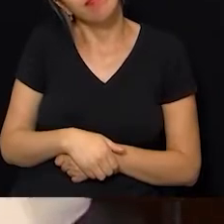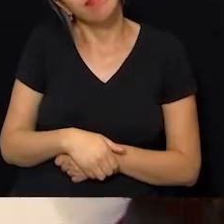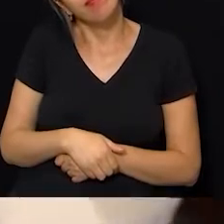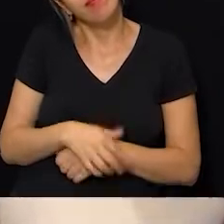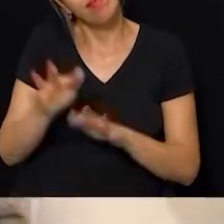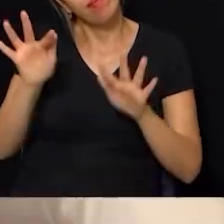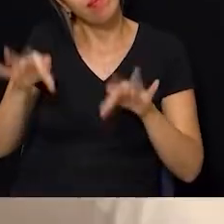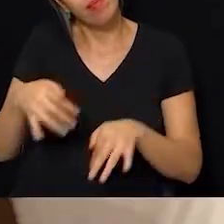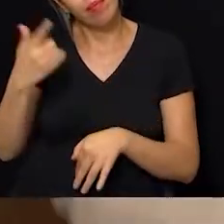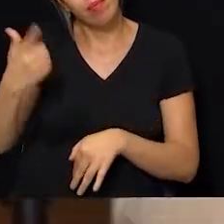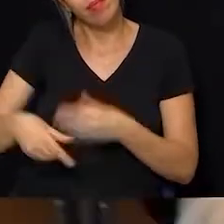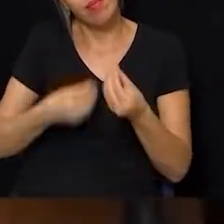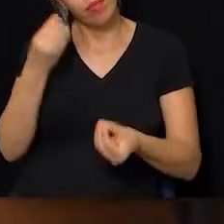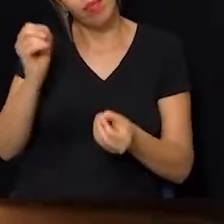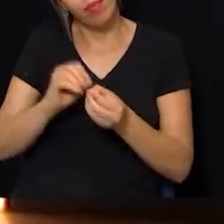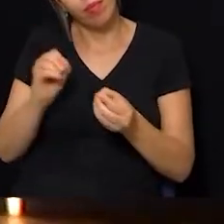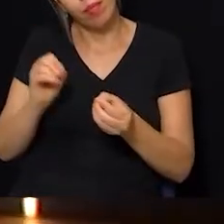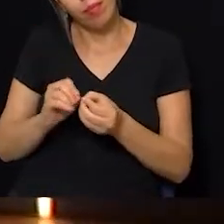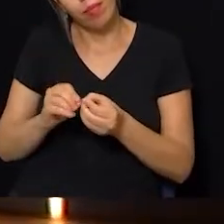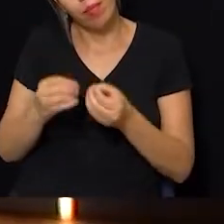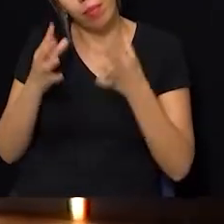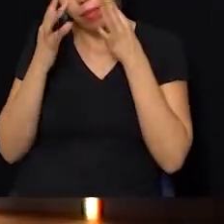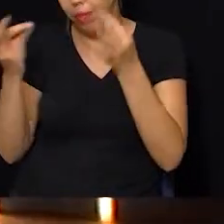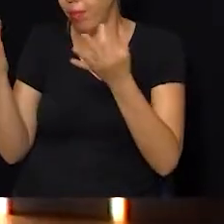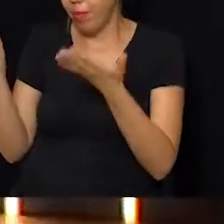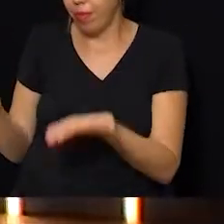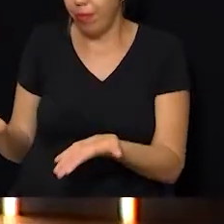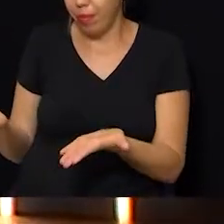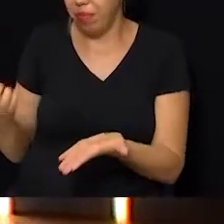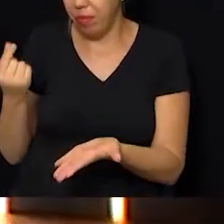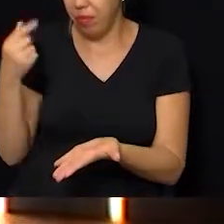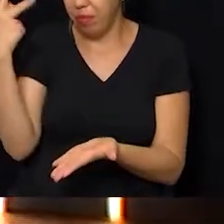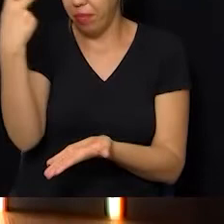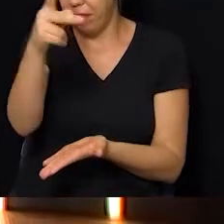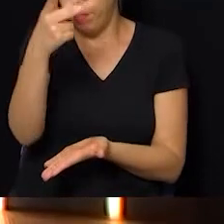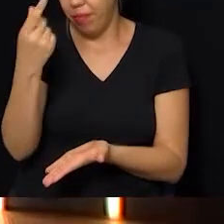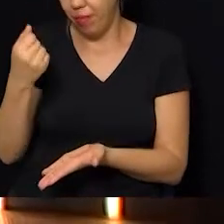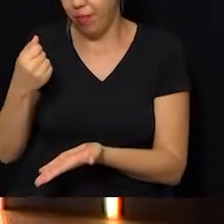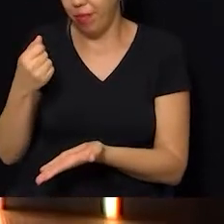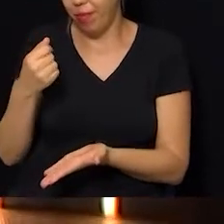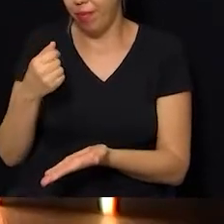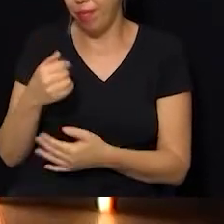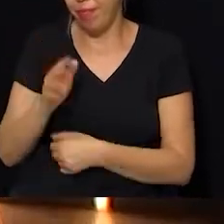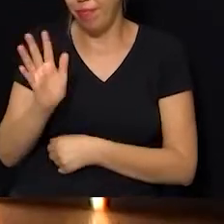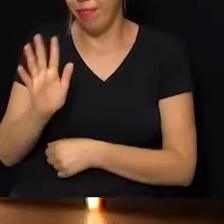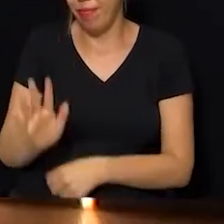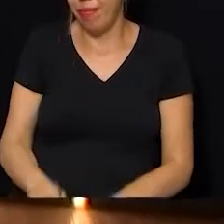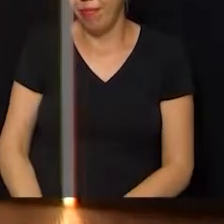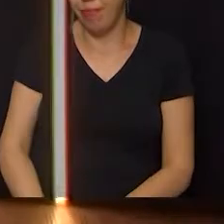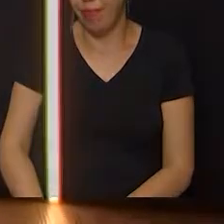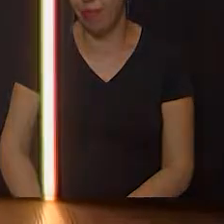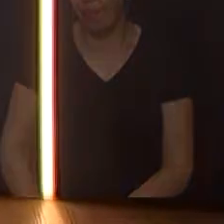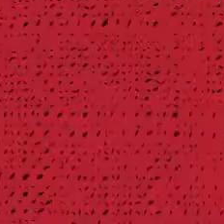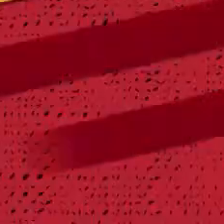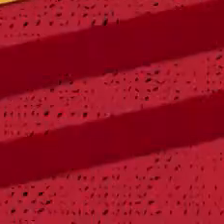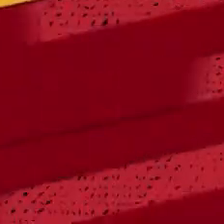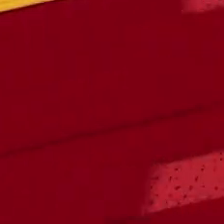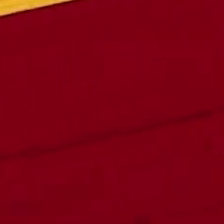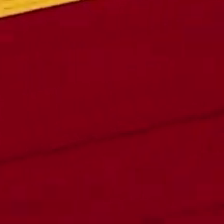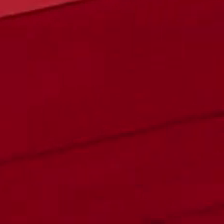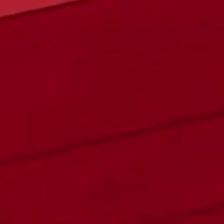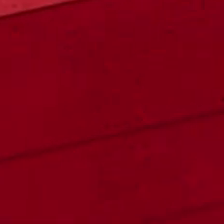E vai ficando por aqui mais um Como Eu Faço. Muita atenção, é o seu dinheiro, é o seu bolso. Até a próxima. Tchau, tchau.